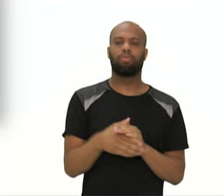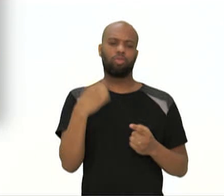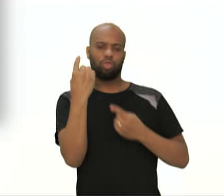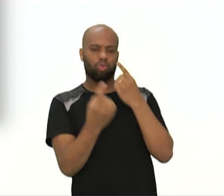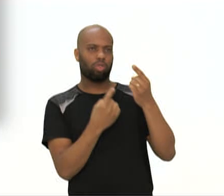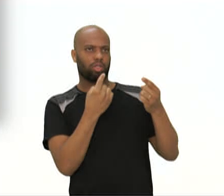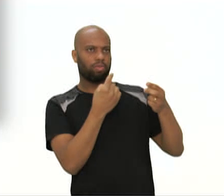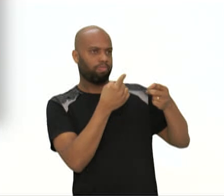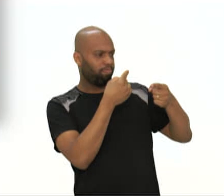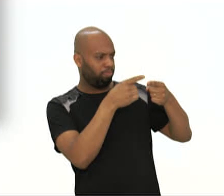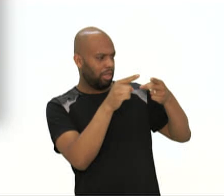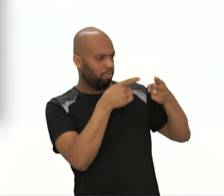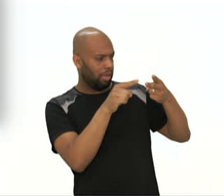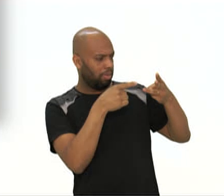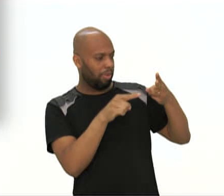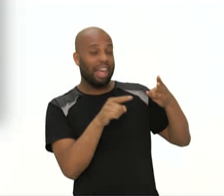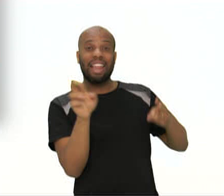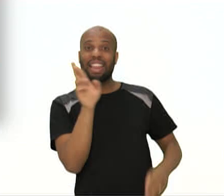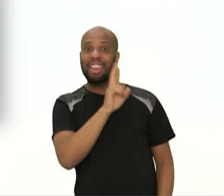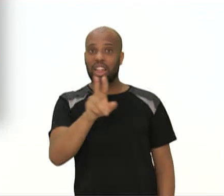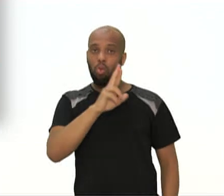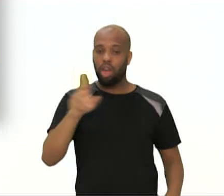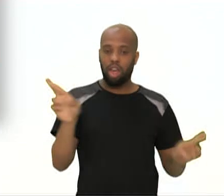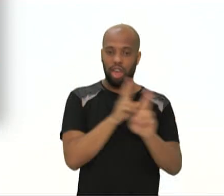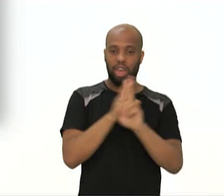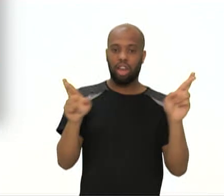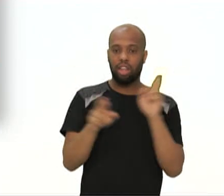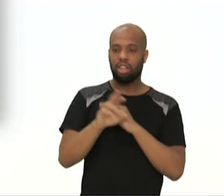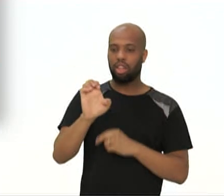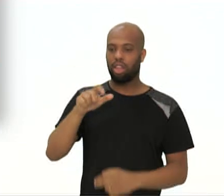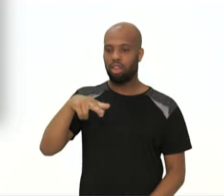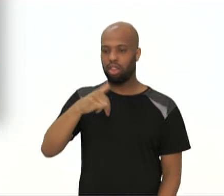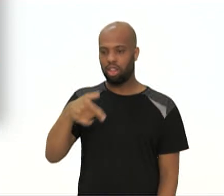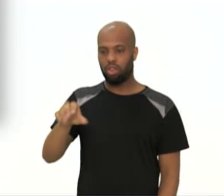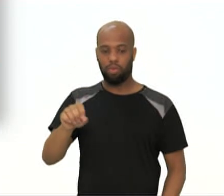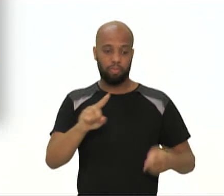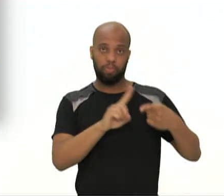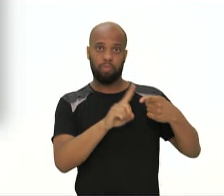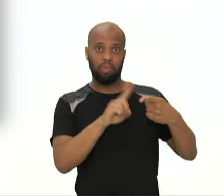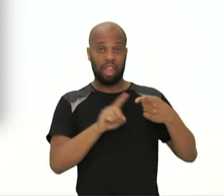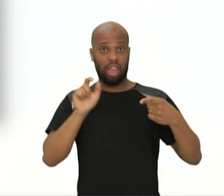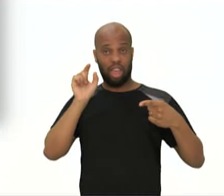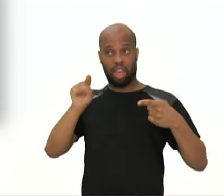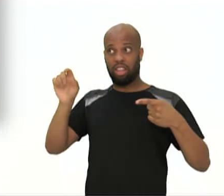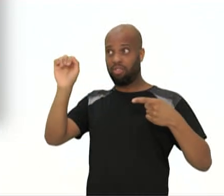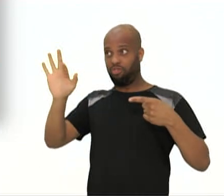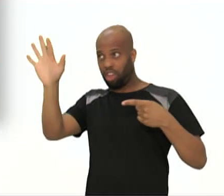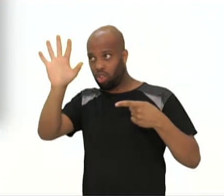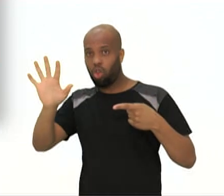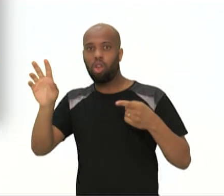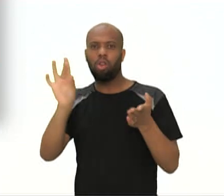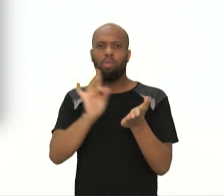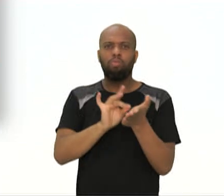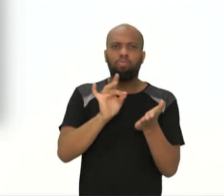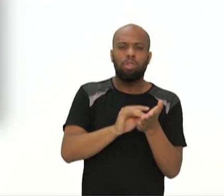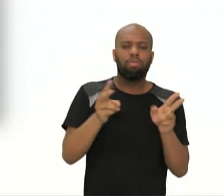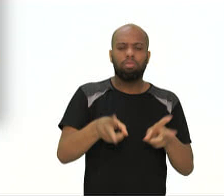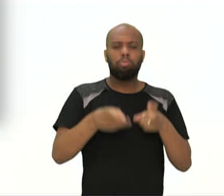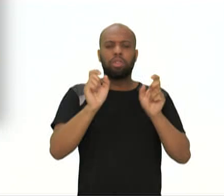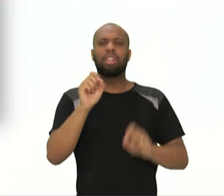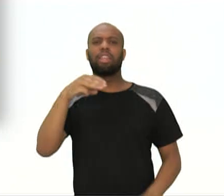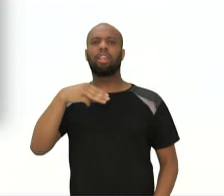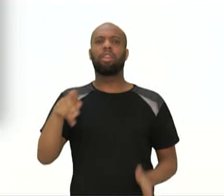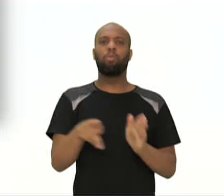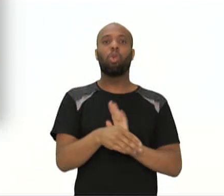das alternativas não está relacionada ao El Niño? Letra A. O El Niño foi originalmente reconhecido